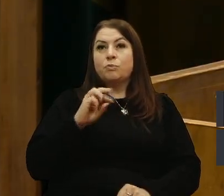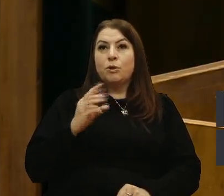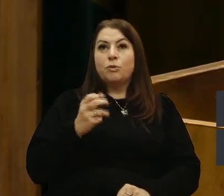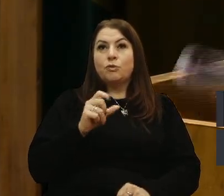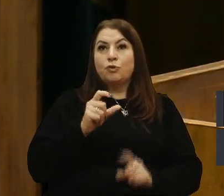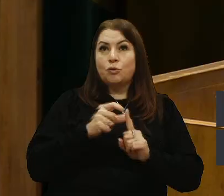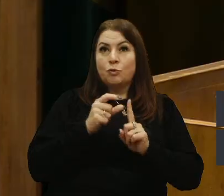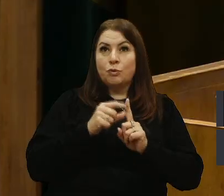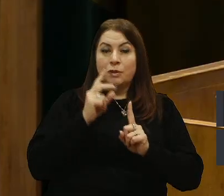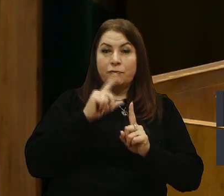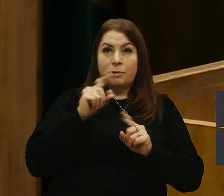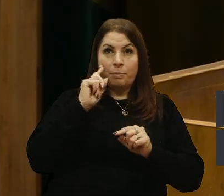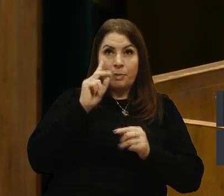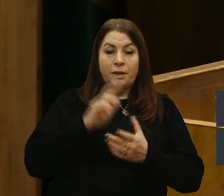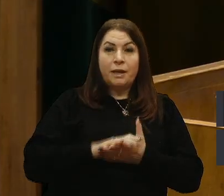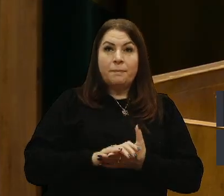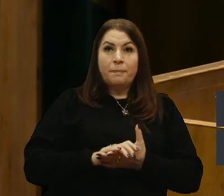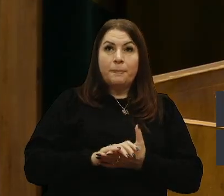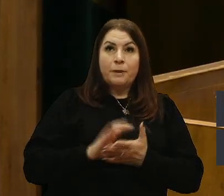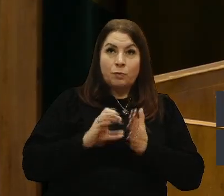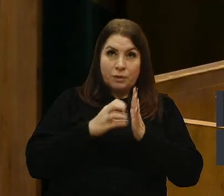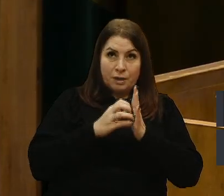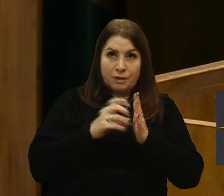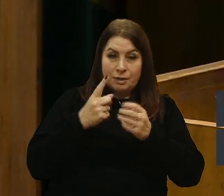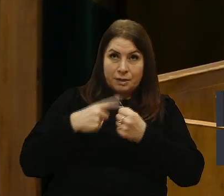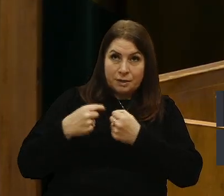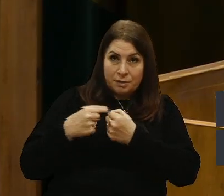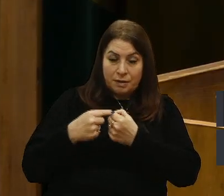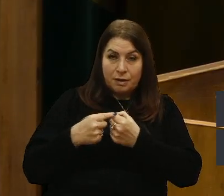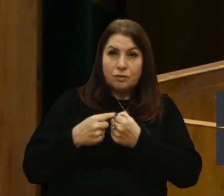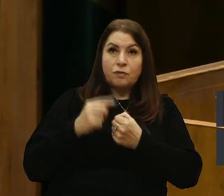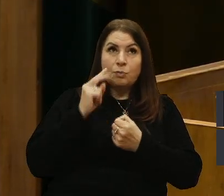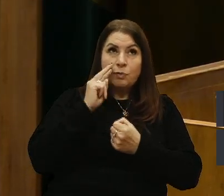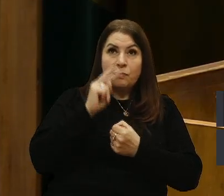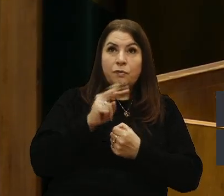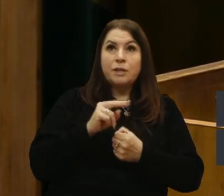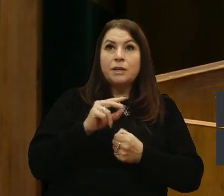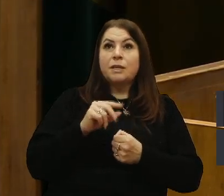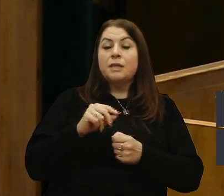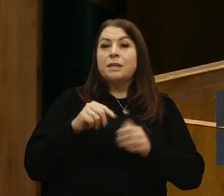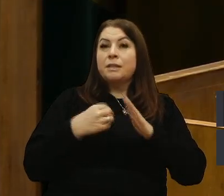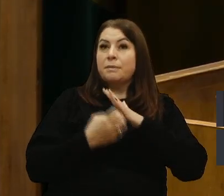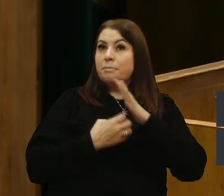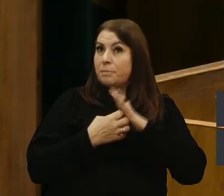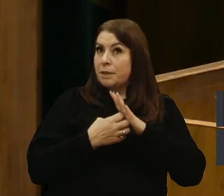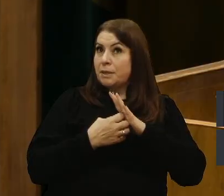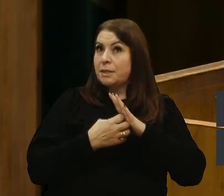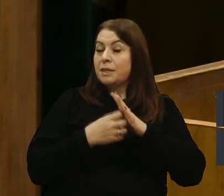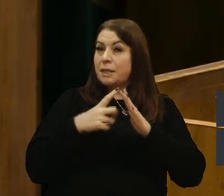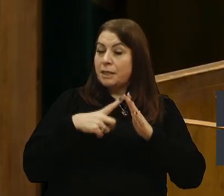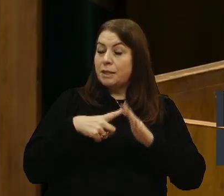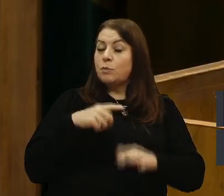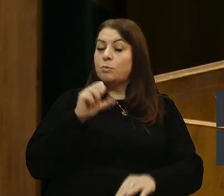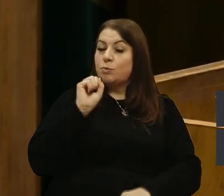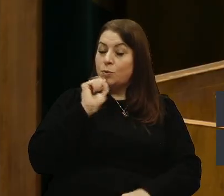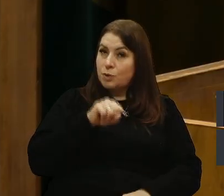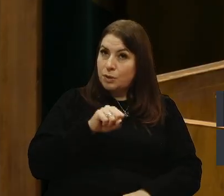Se nós formos pegar os dados da nossa cidade, nós vamos ver que tem empresas que estão sendo,